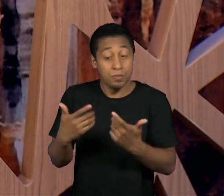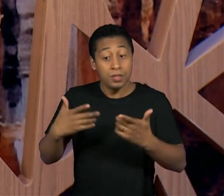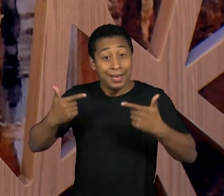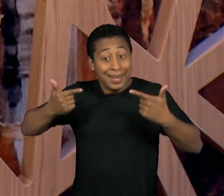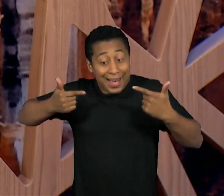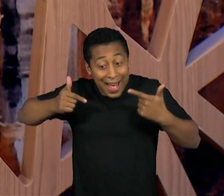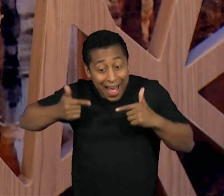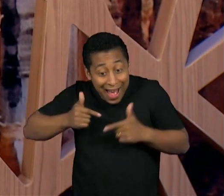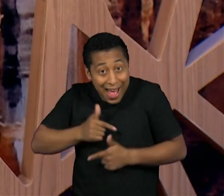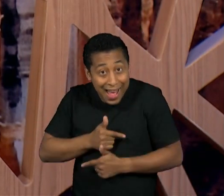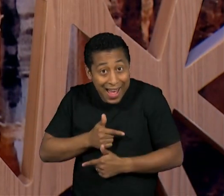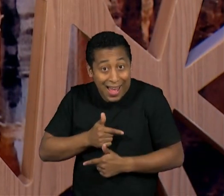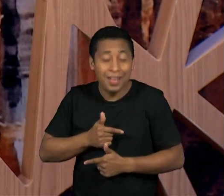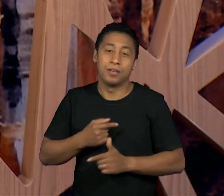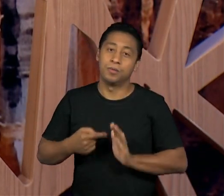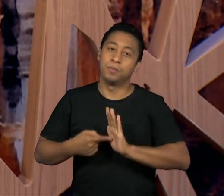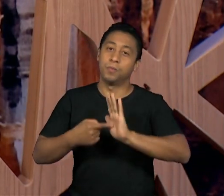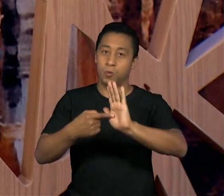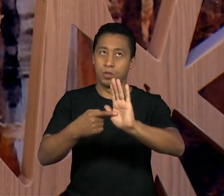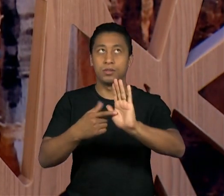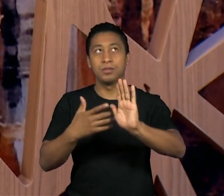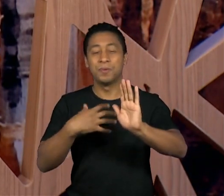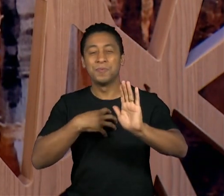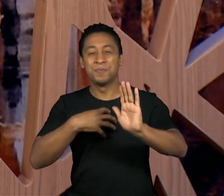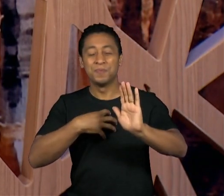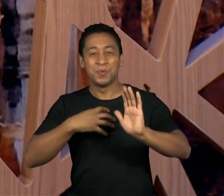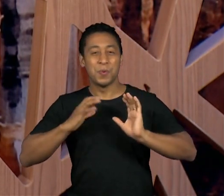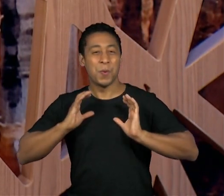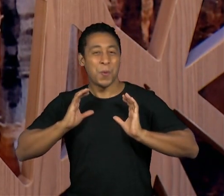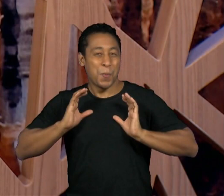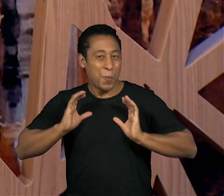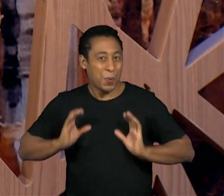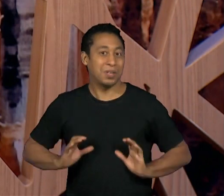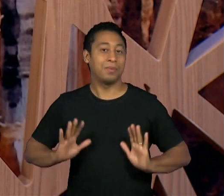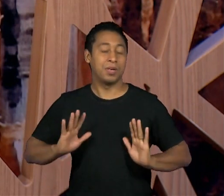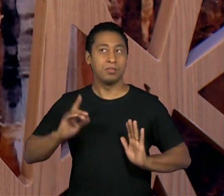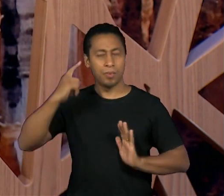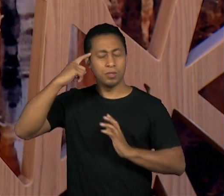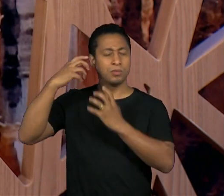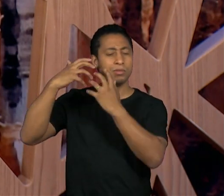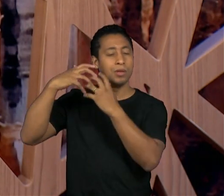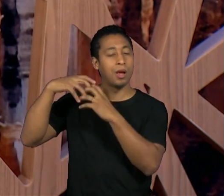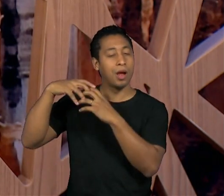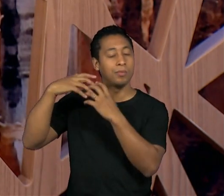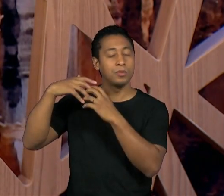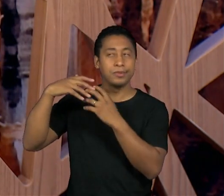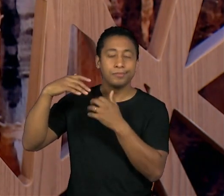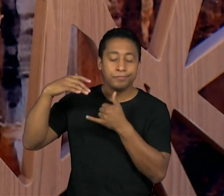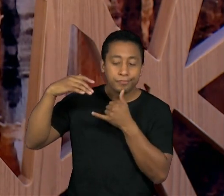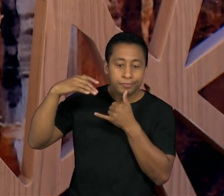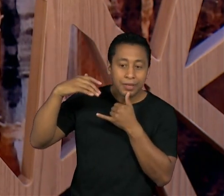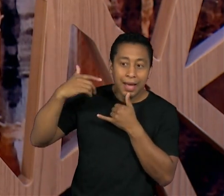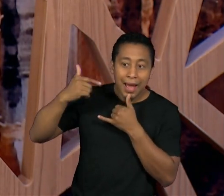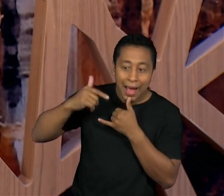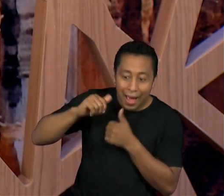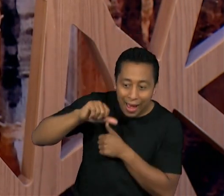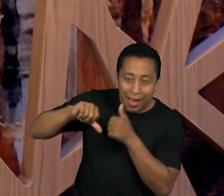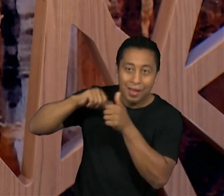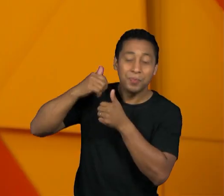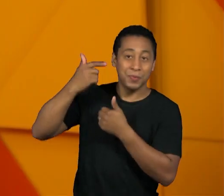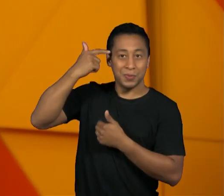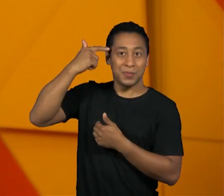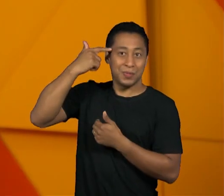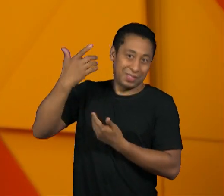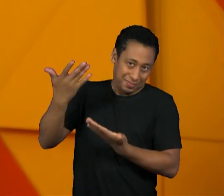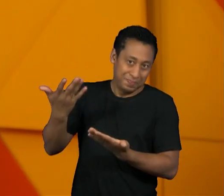o comportamento, é essa toda mudança de cérebro na substância externalizada pelo riso.